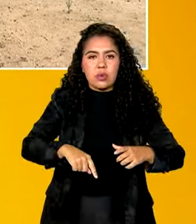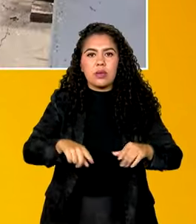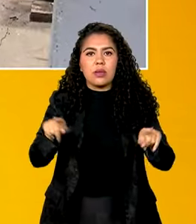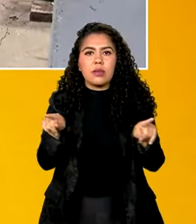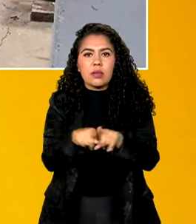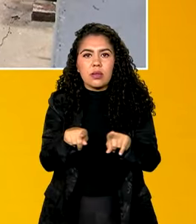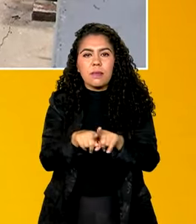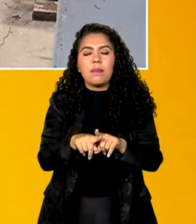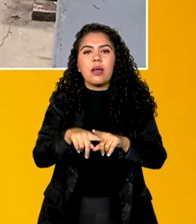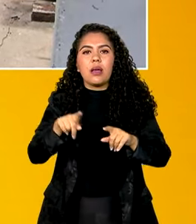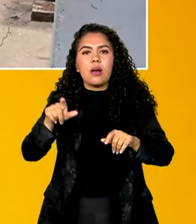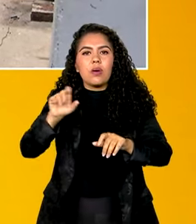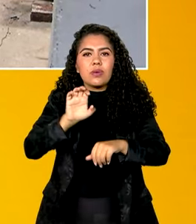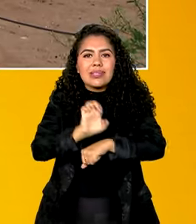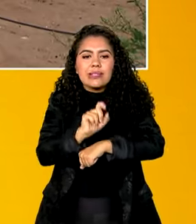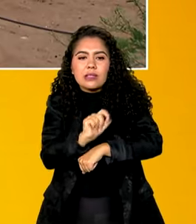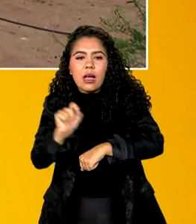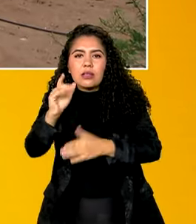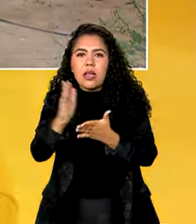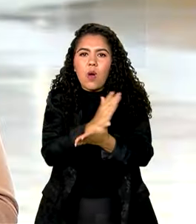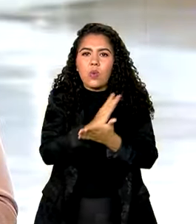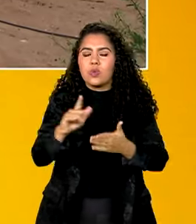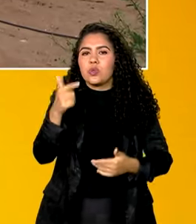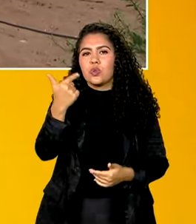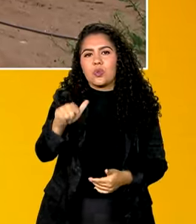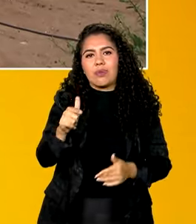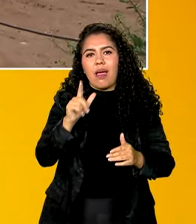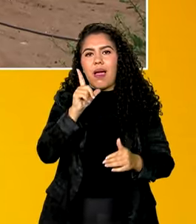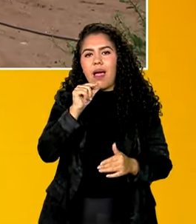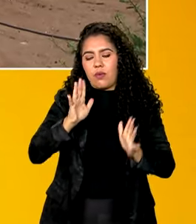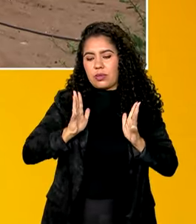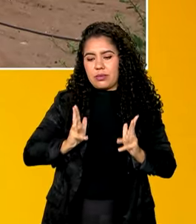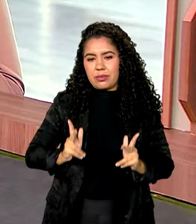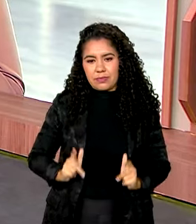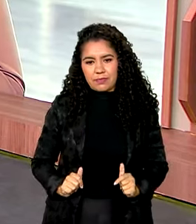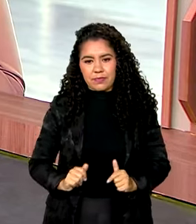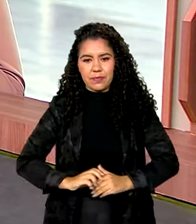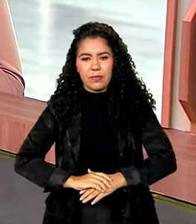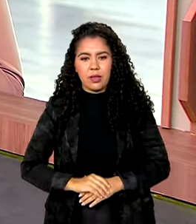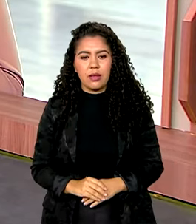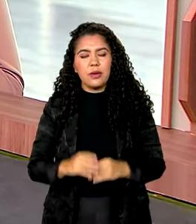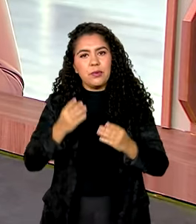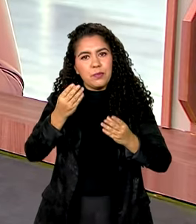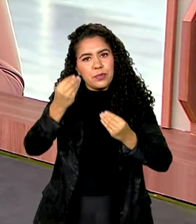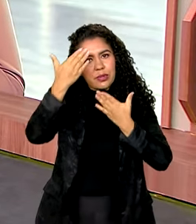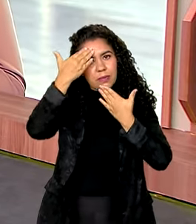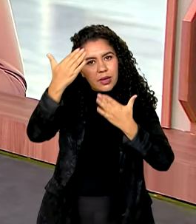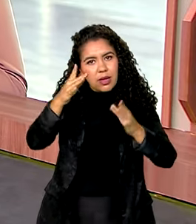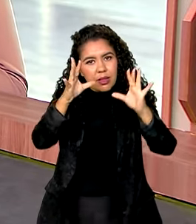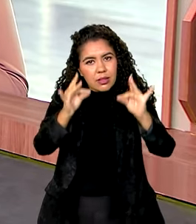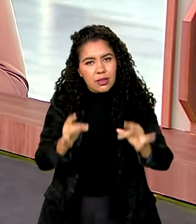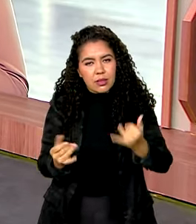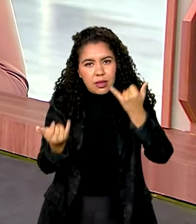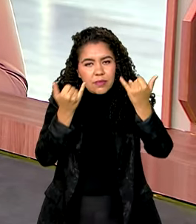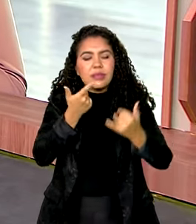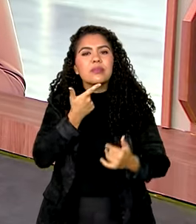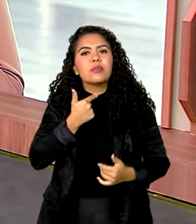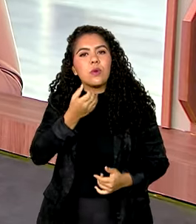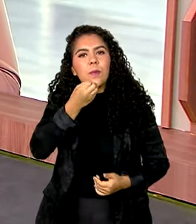pessoas não têm acesso à água potável. Voltamos com você. Ok, Marcinha, muito obrigada pelas informações. Bom trabalho para